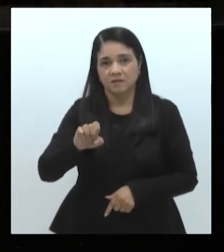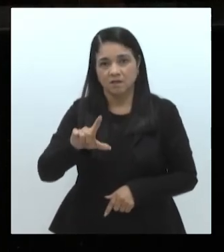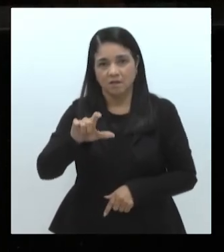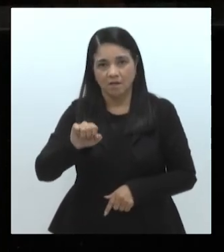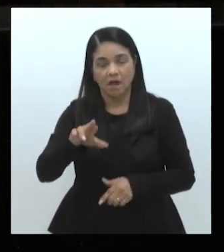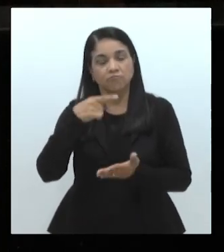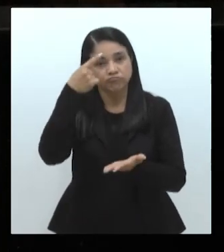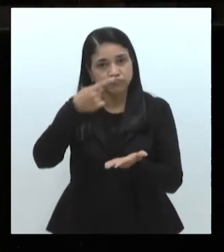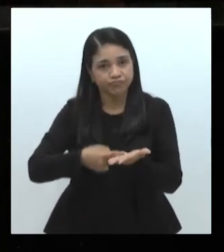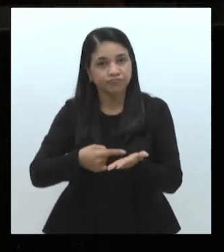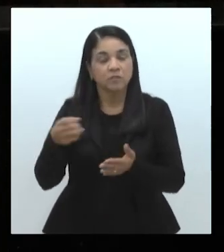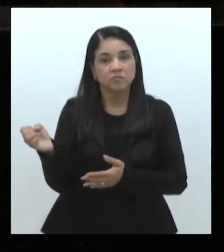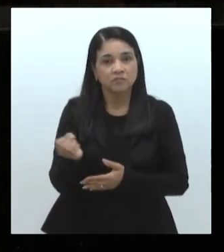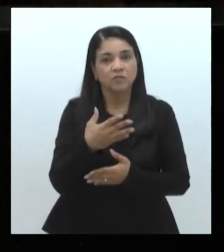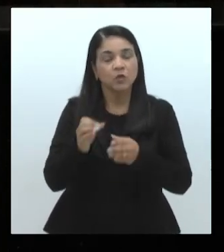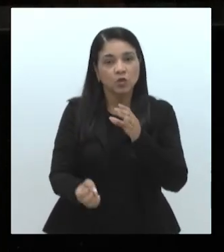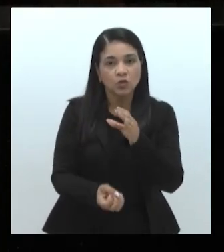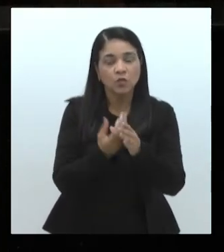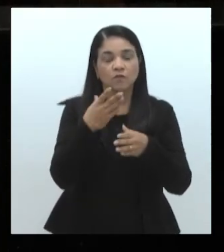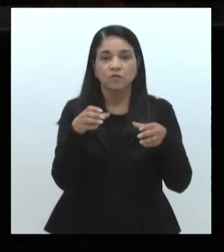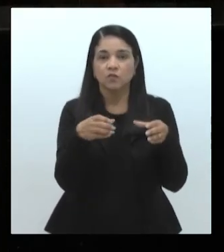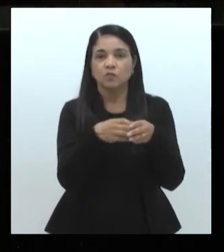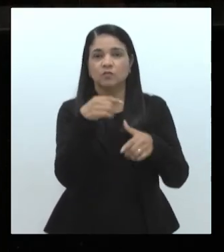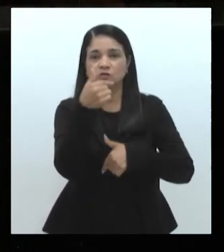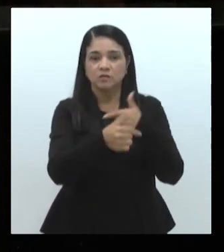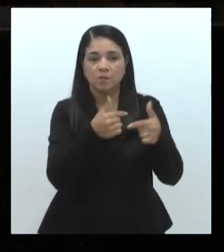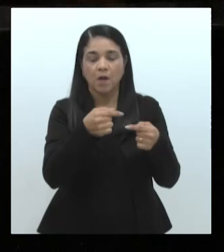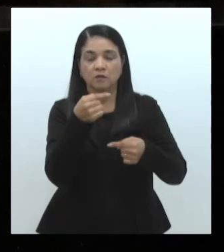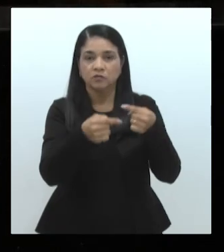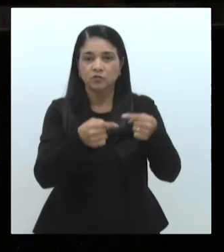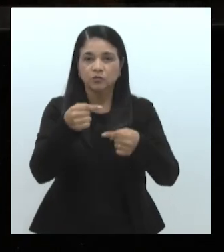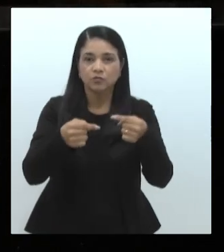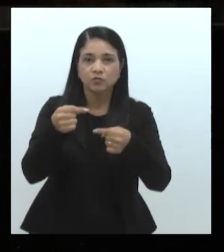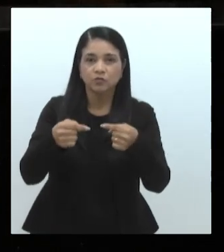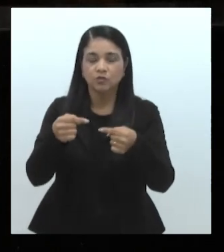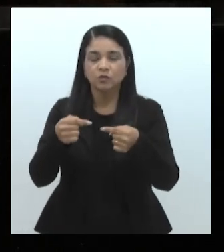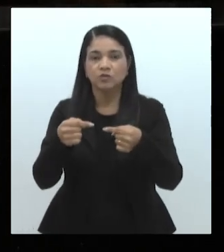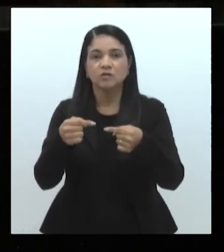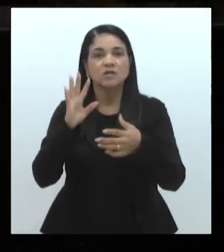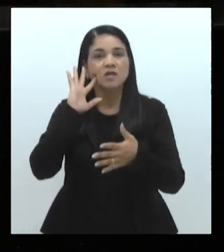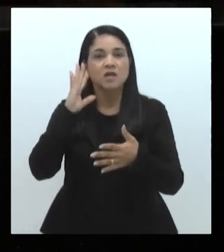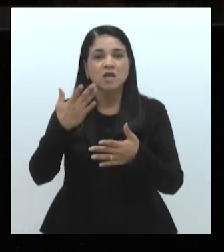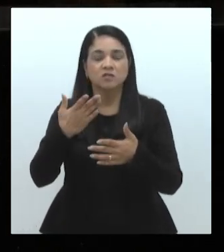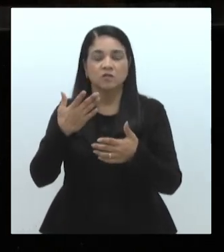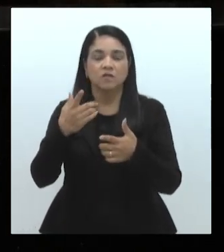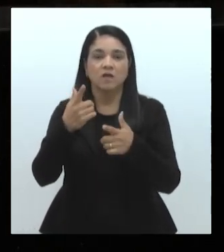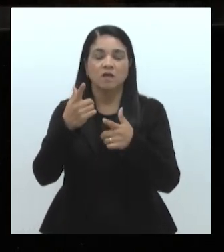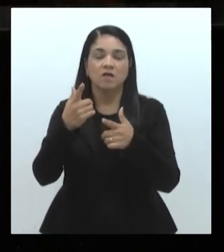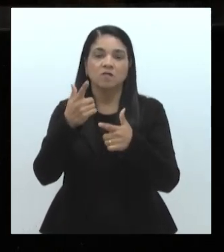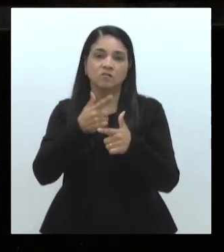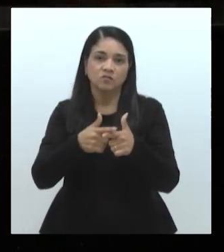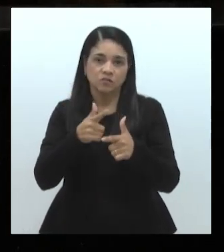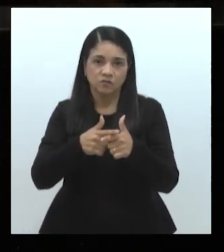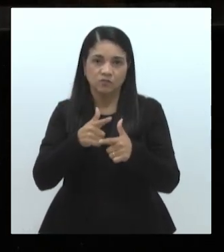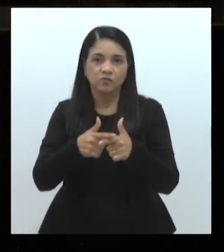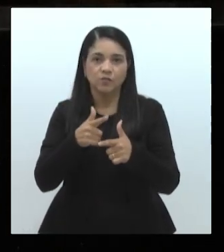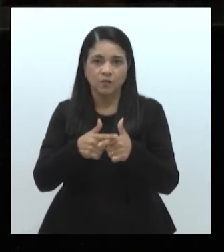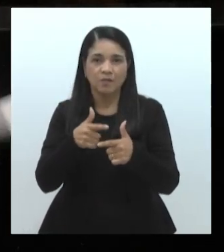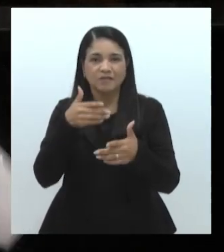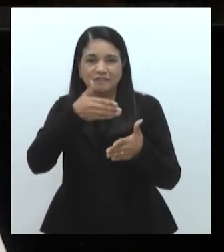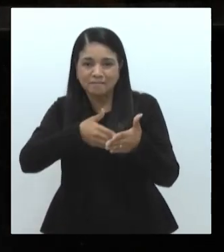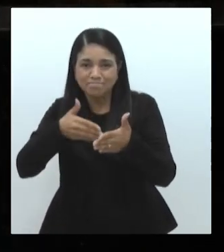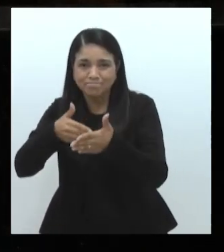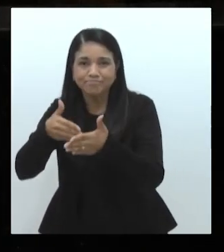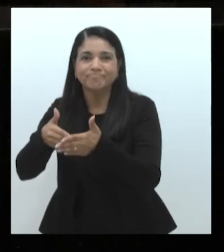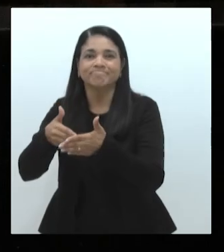compromisso, propondo a criação de um novo grupo de trabalho para discutir e dissolver finalmente as pendências que têm travado uma